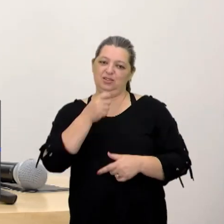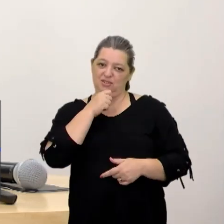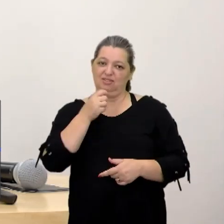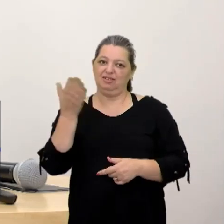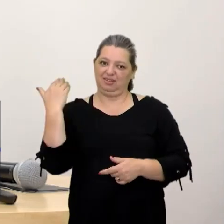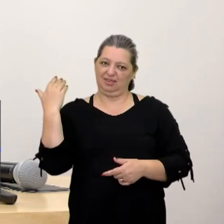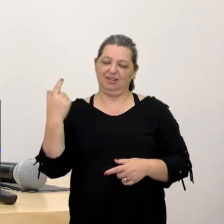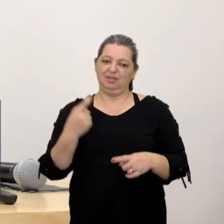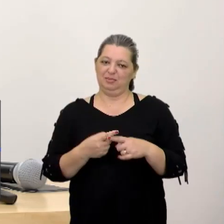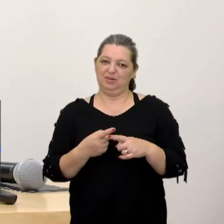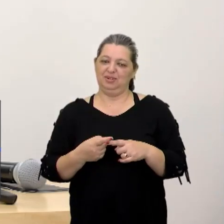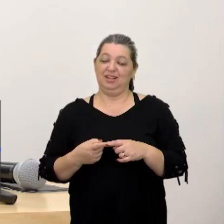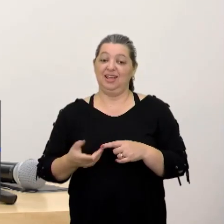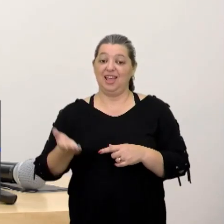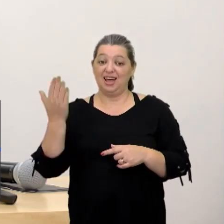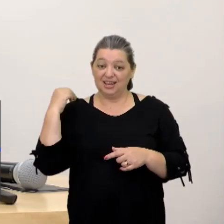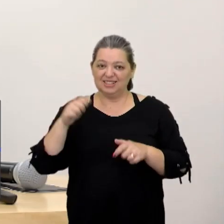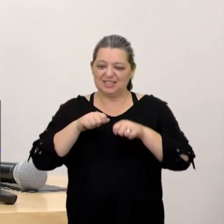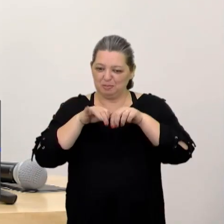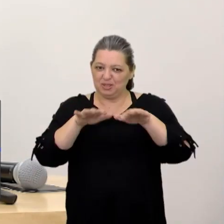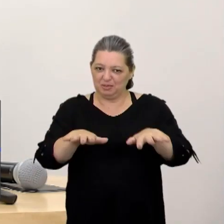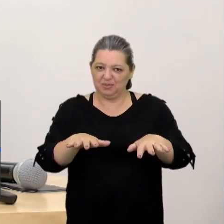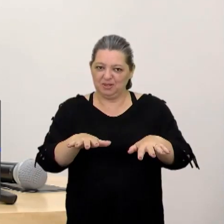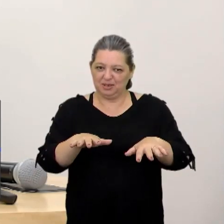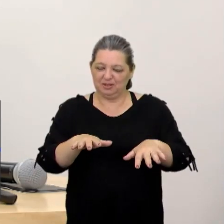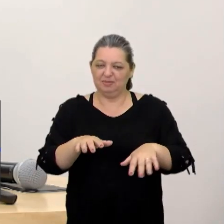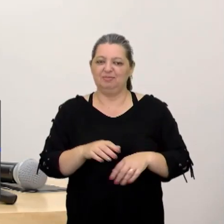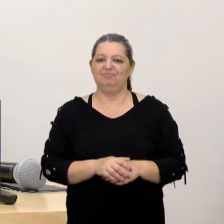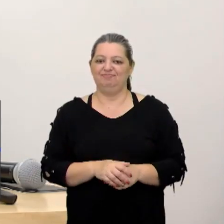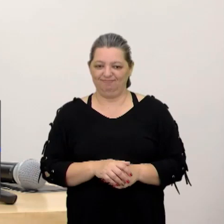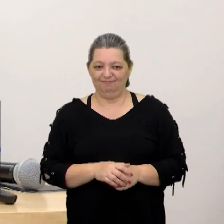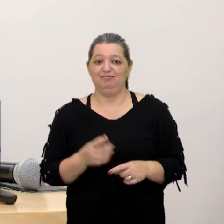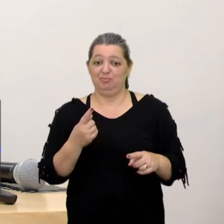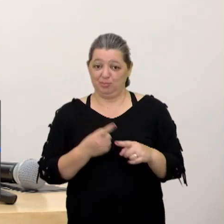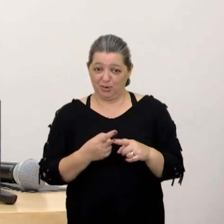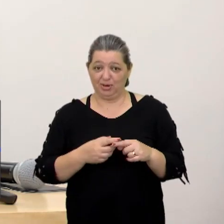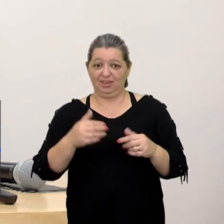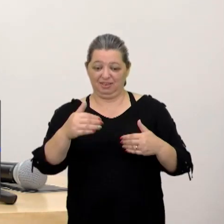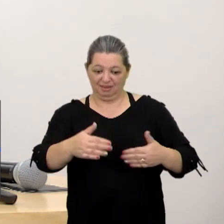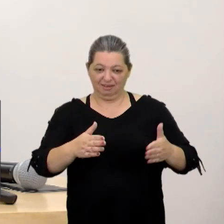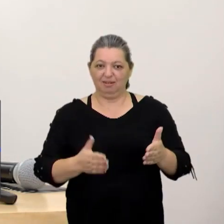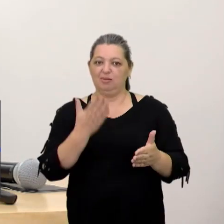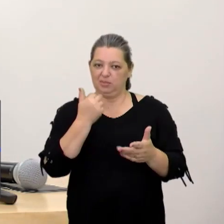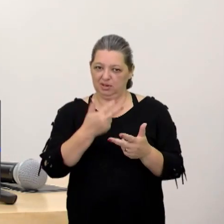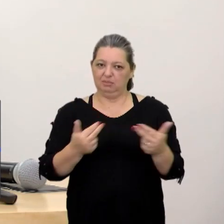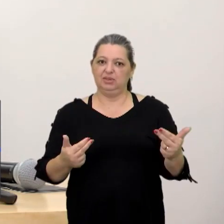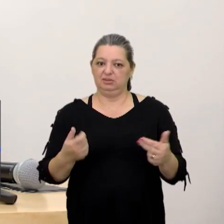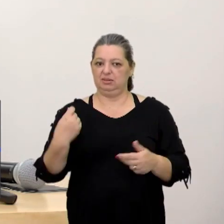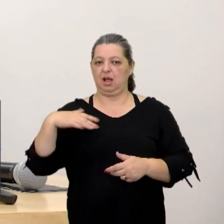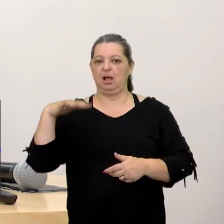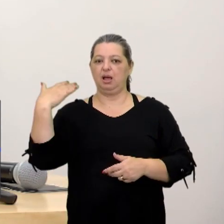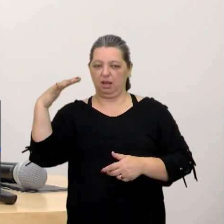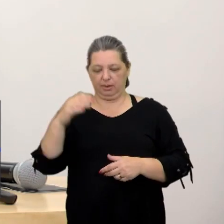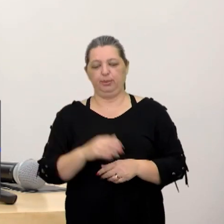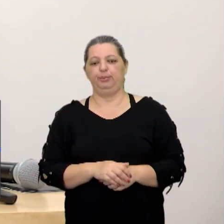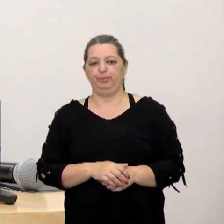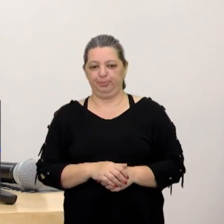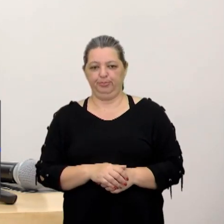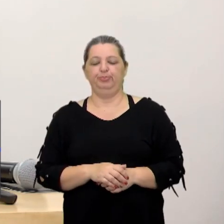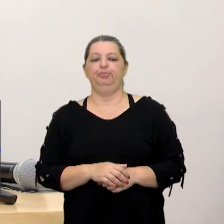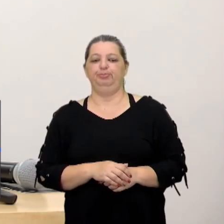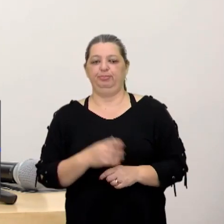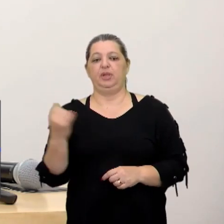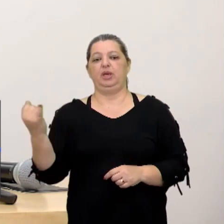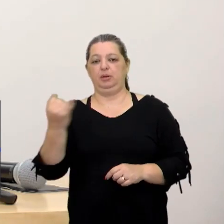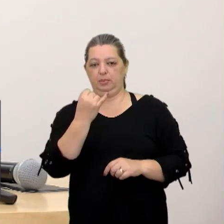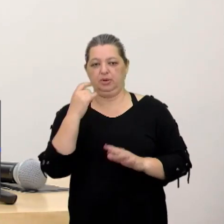É, principalmente antes da pandemia. Né? É. Então, a gente, realmente, a cesta básica não está tão baixa assim, né? Então, é importante retratar isso